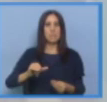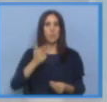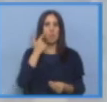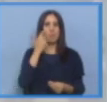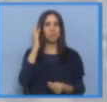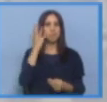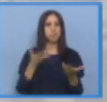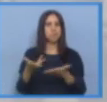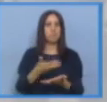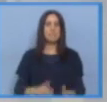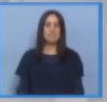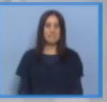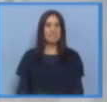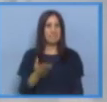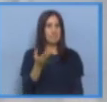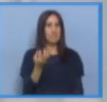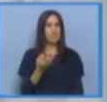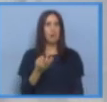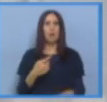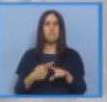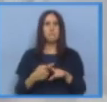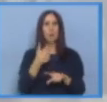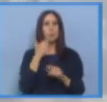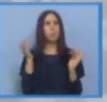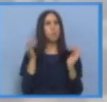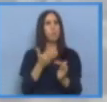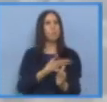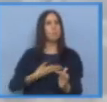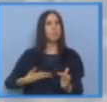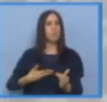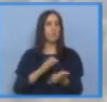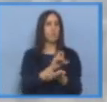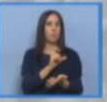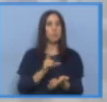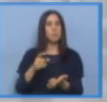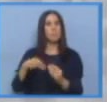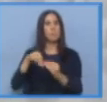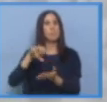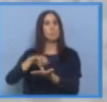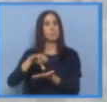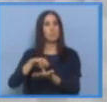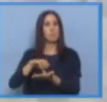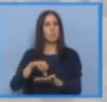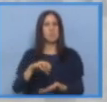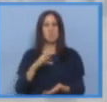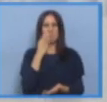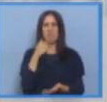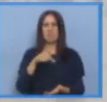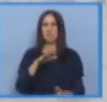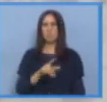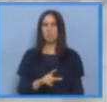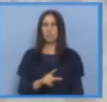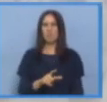Exatamente, e eram bastante atrativas, não só para a Figueira da Foz, como para a zona da região centro e creio que mesmo aqui em